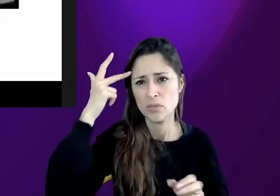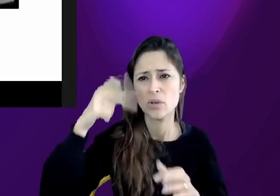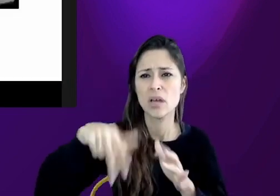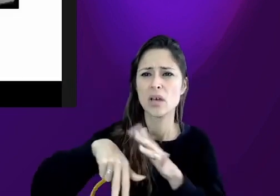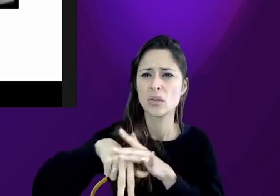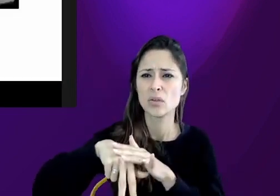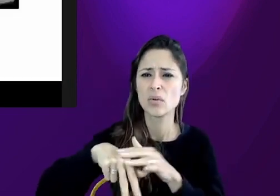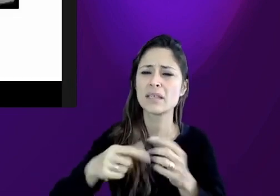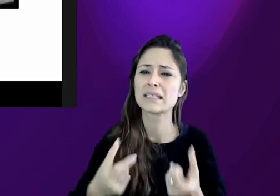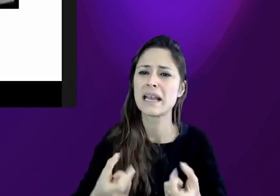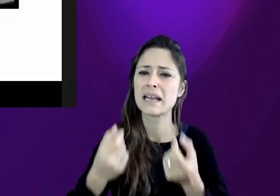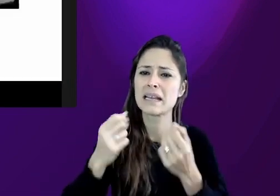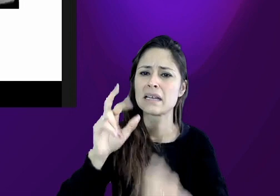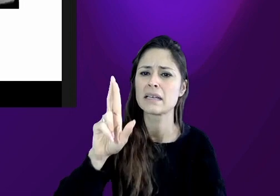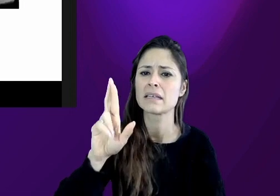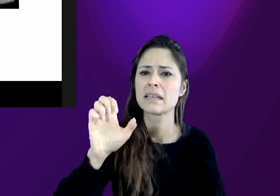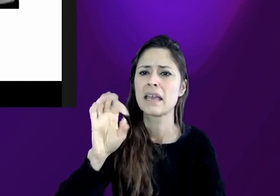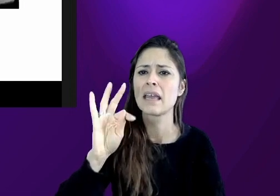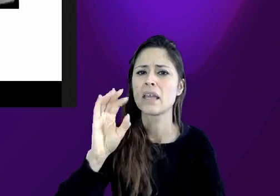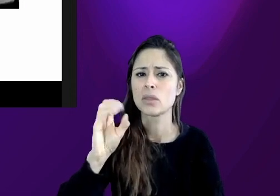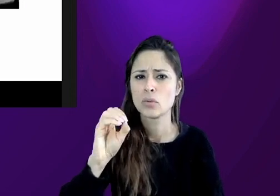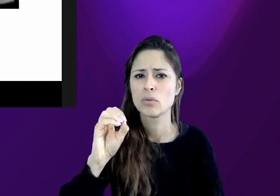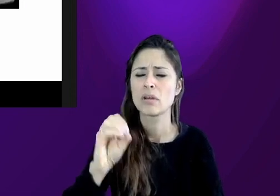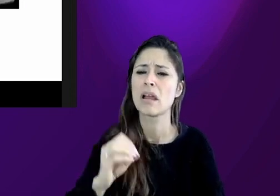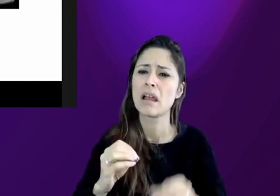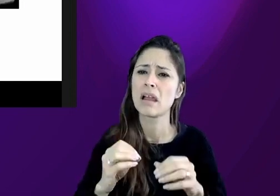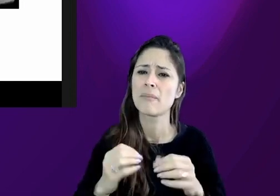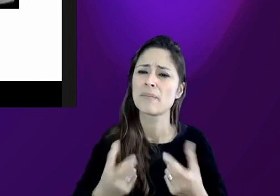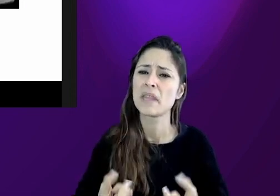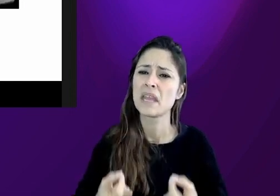quê? Né? O câncer de reto acho que é um